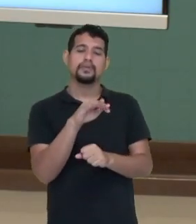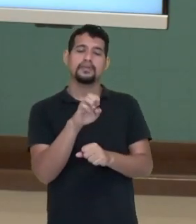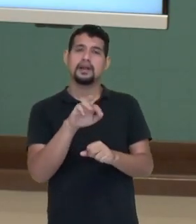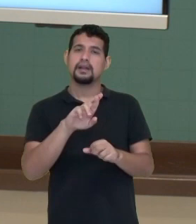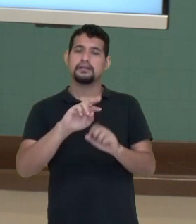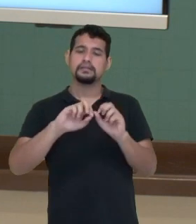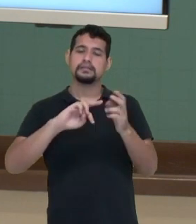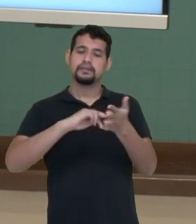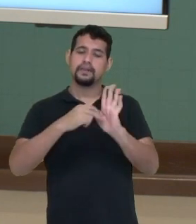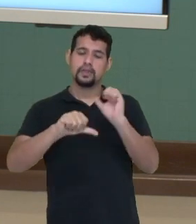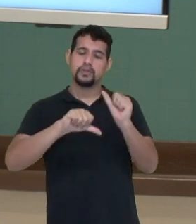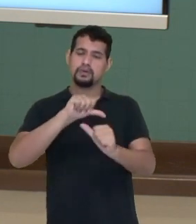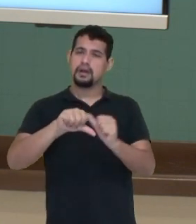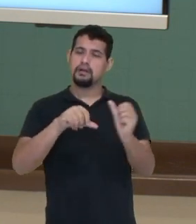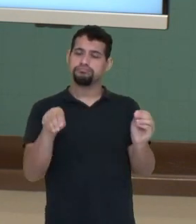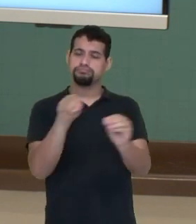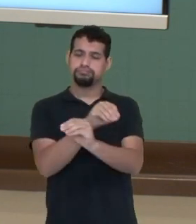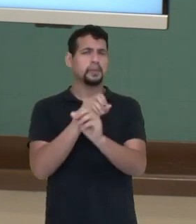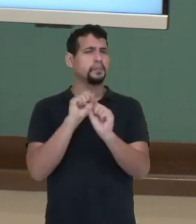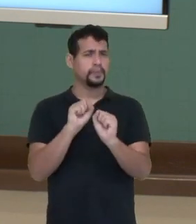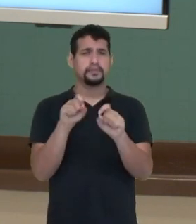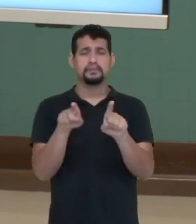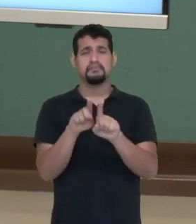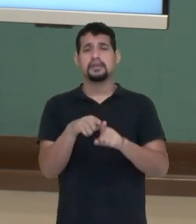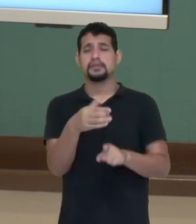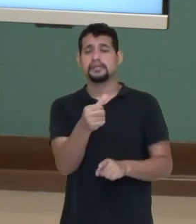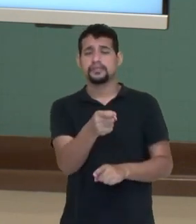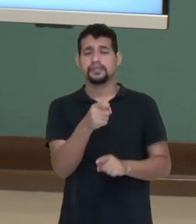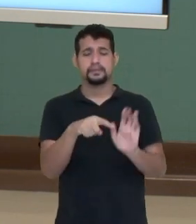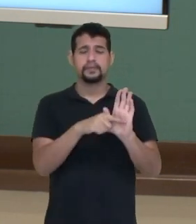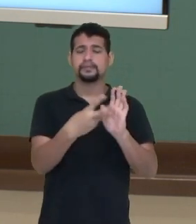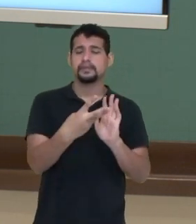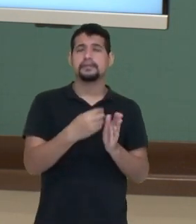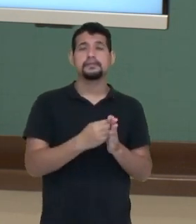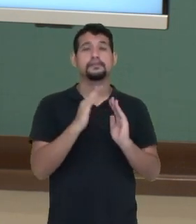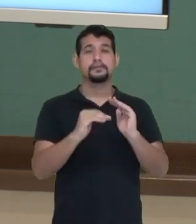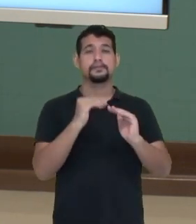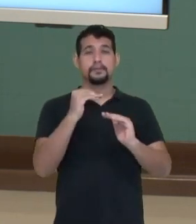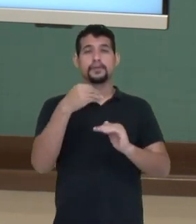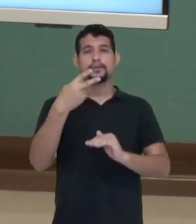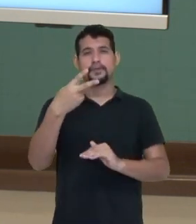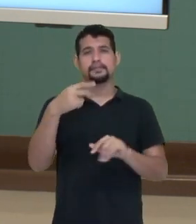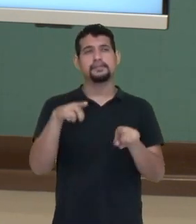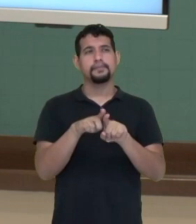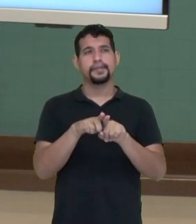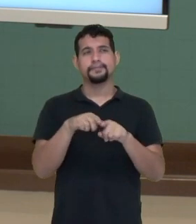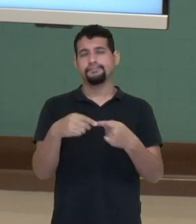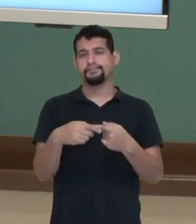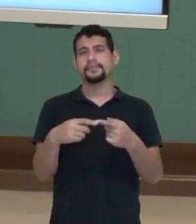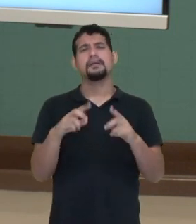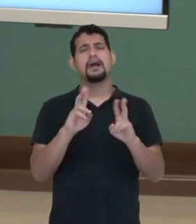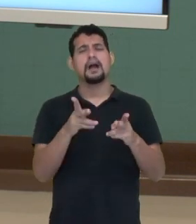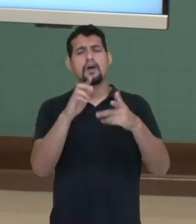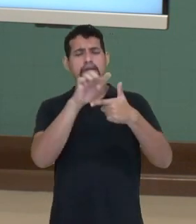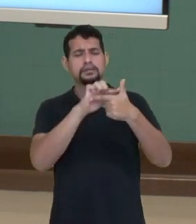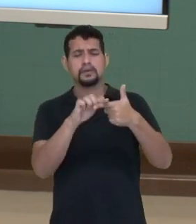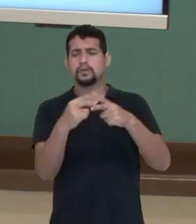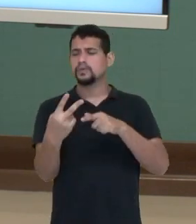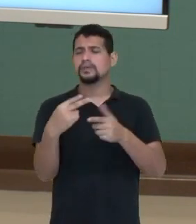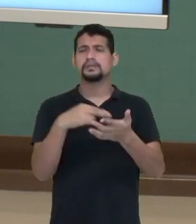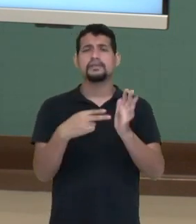Eu posso trocar de lugar, tá? Então, 6x menos 3 sobre 2. Aí essa divisão, esse 2,